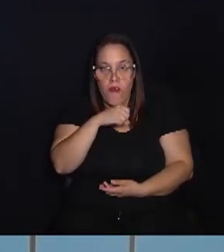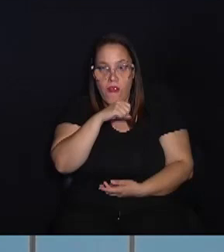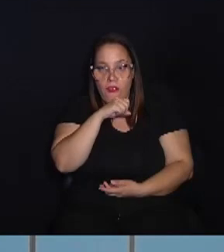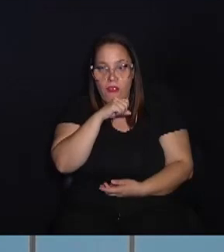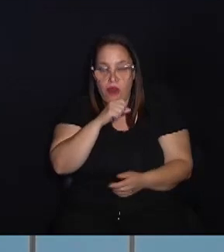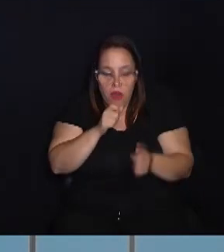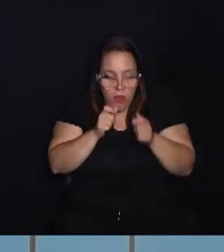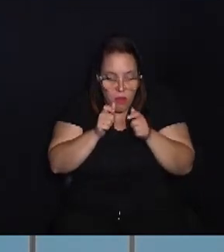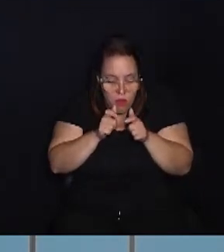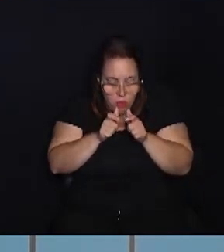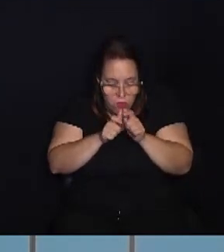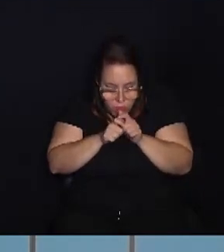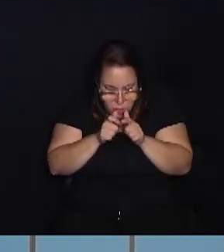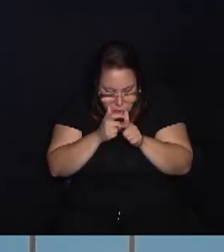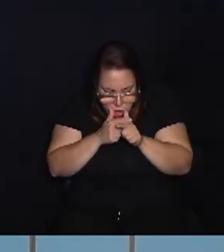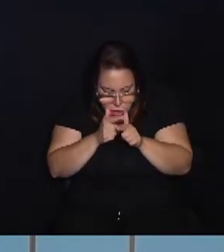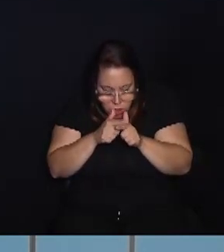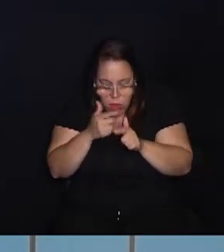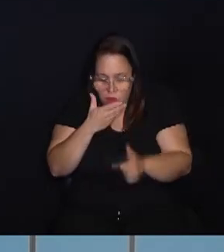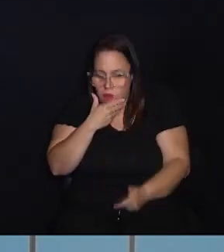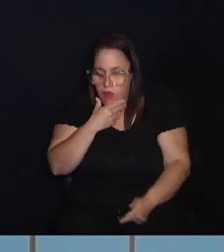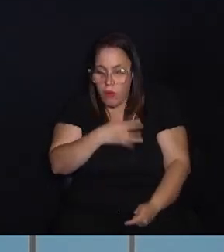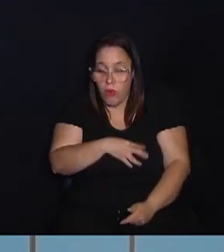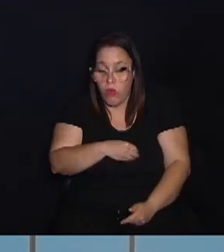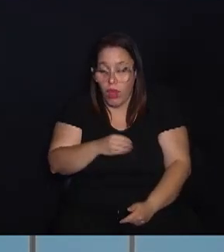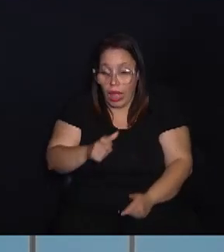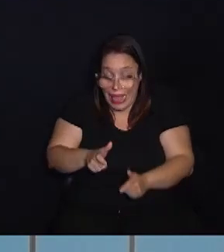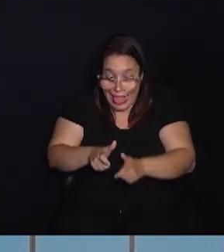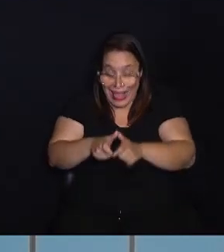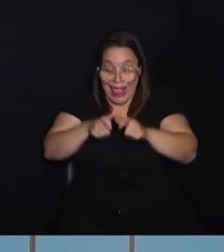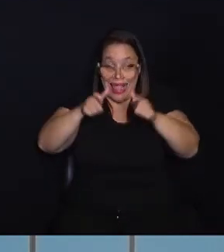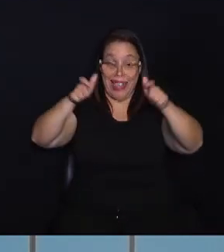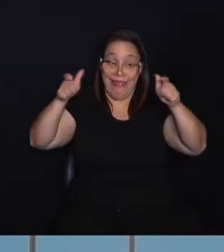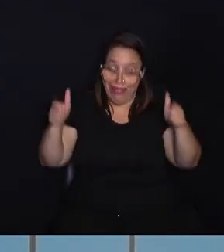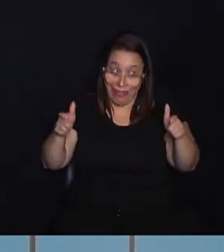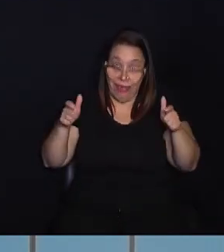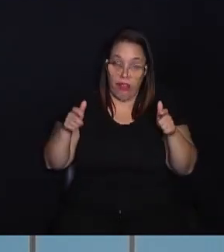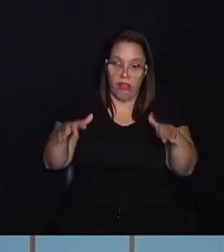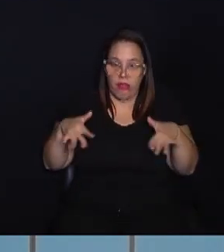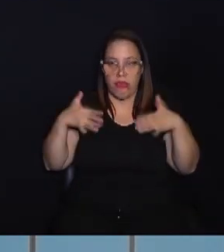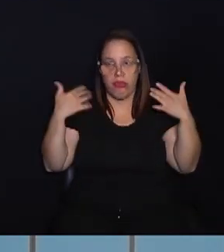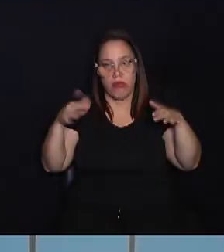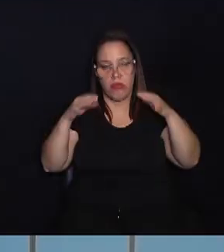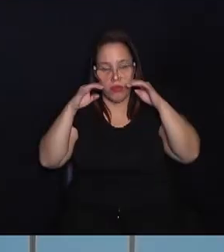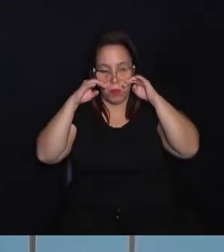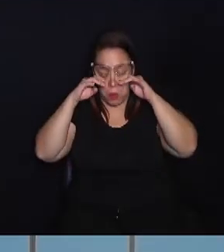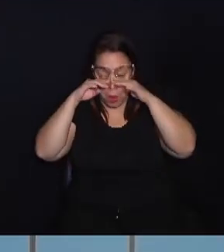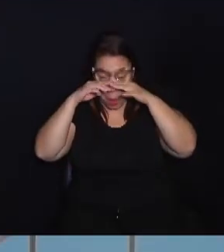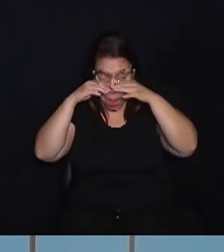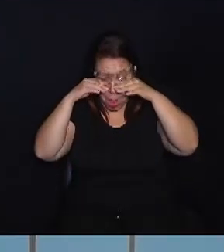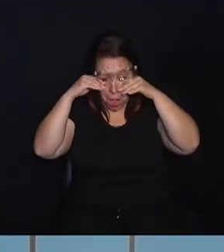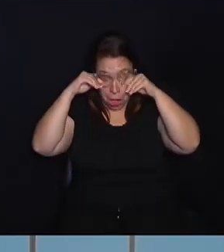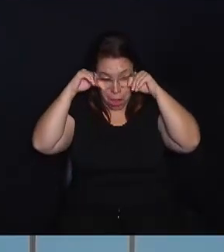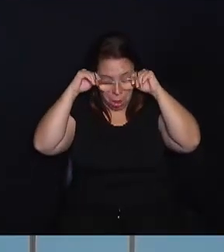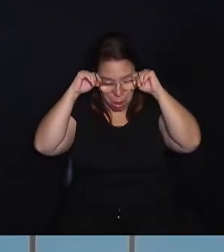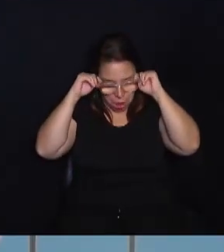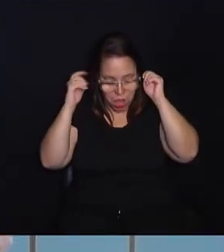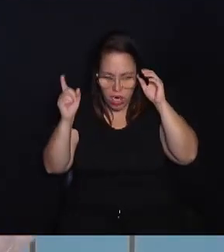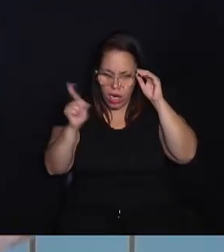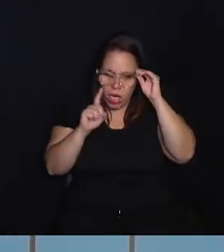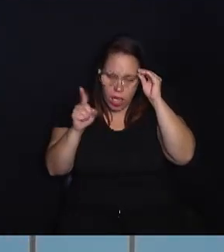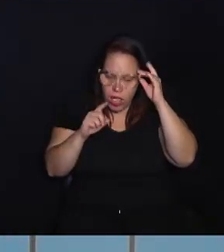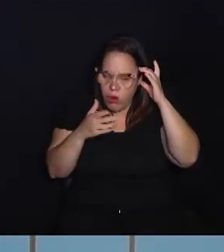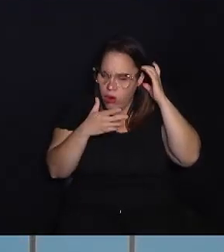problema pequeno, para o filho é grande, para a filha é grande. Sim. Então, não, filho, filha, não,